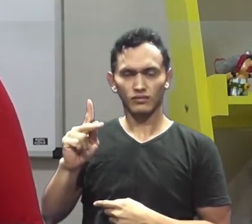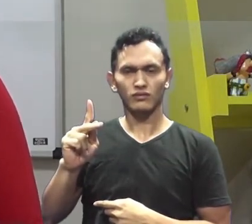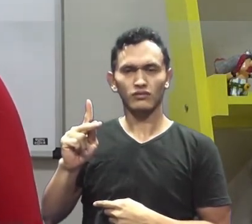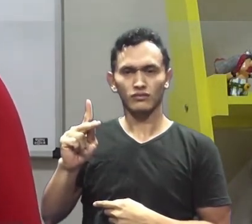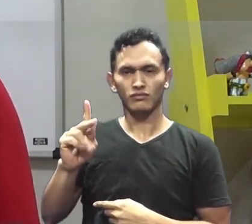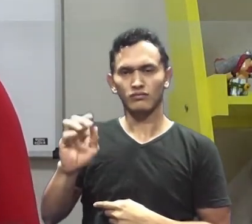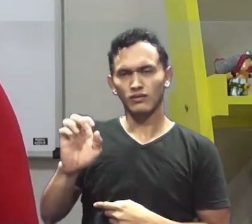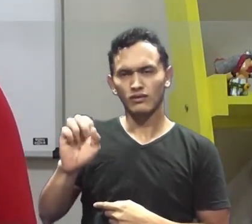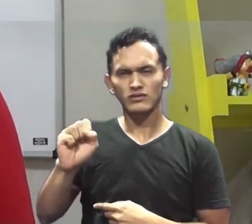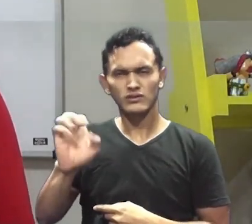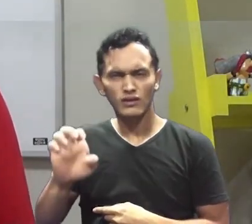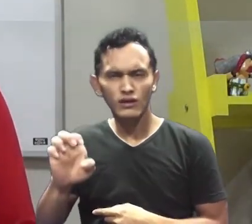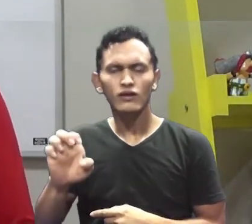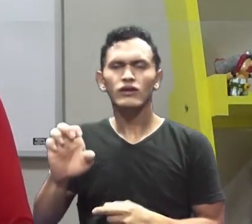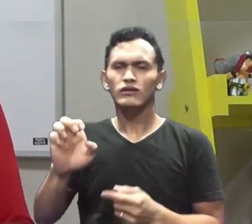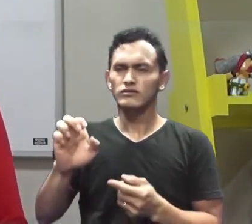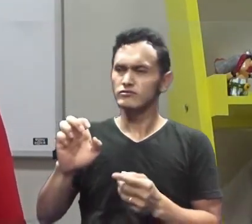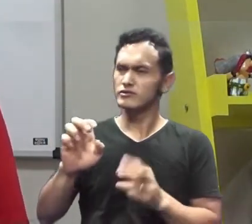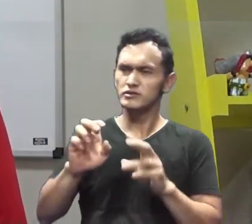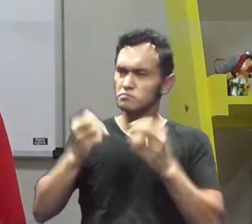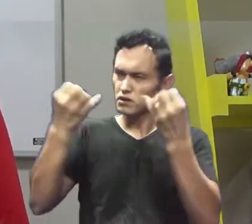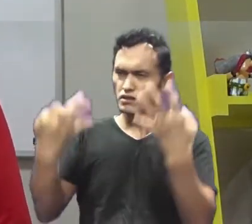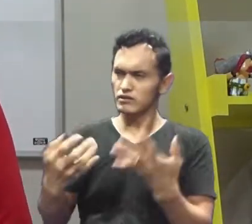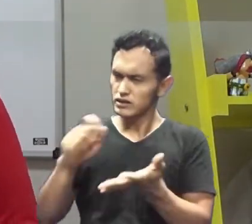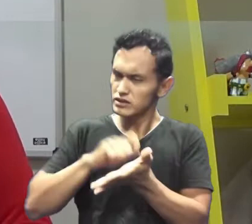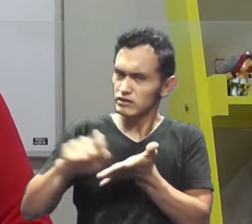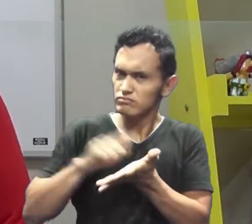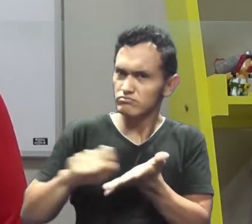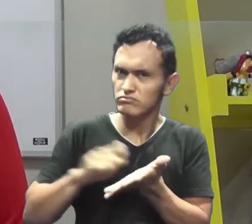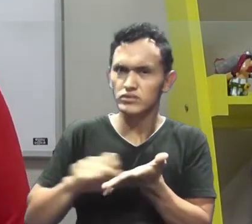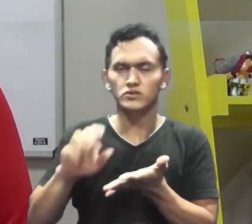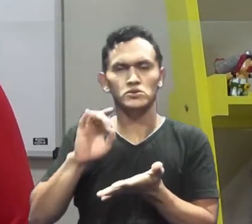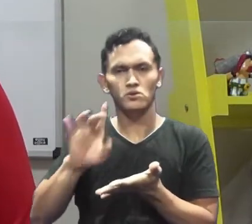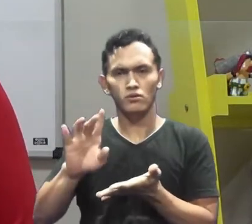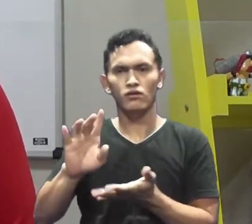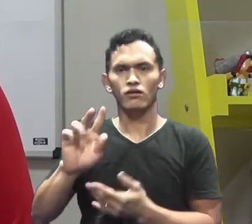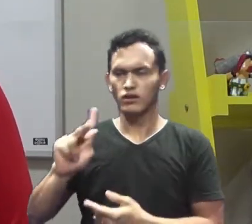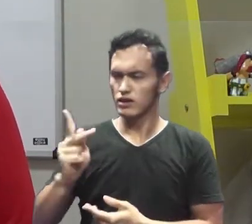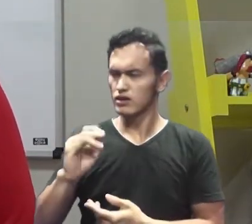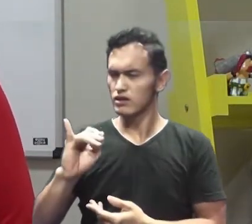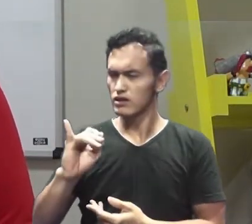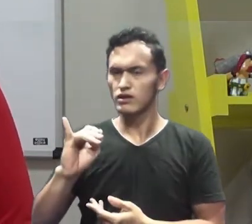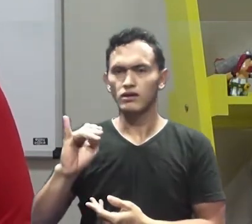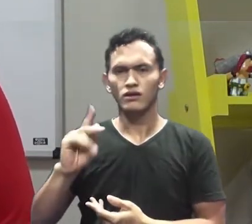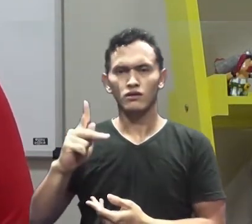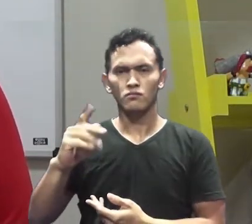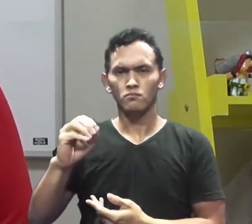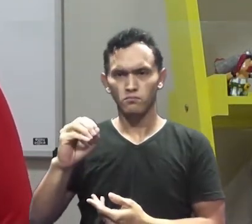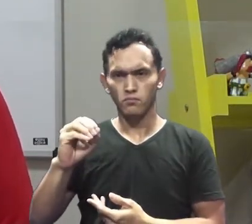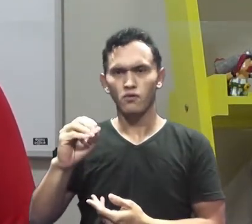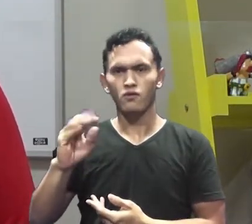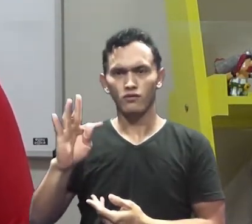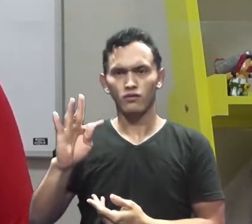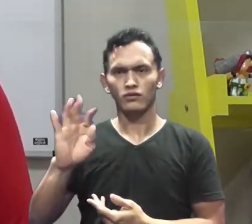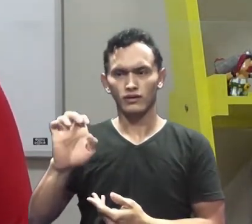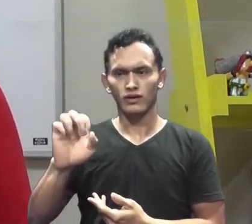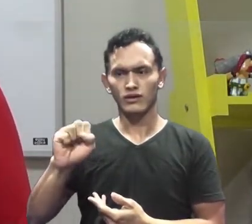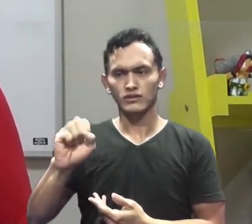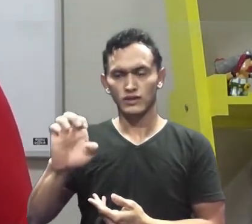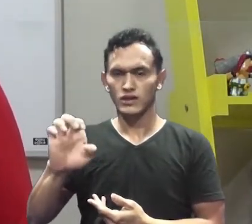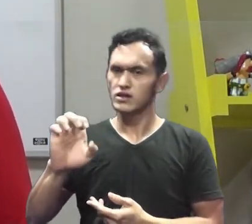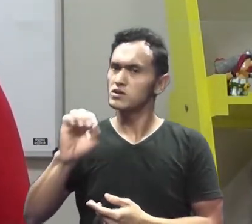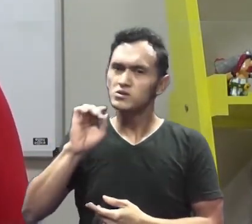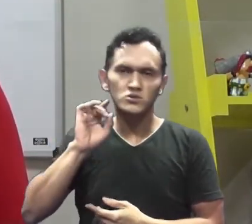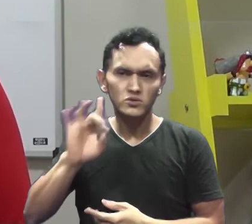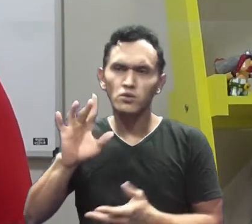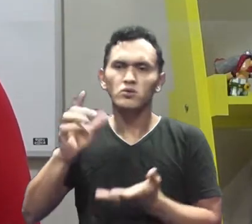quando a gente fala de escrita, porque só é mencionado, assim, é muito mencionada hipótese nos livros, né, em relação